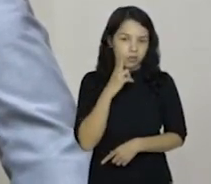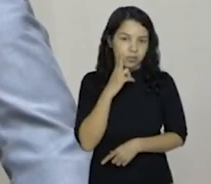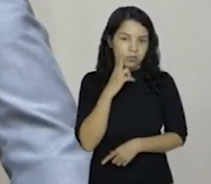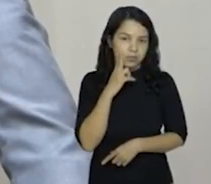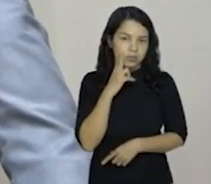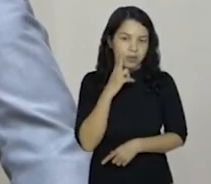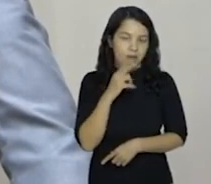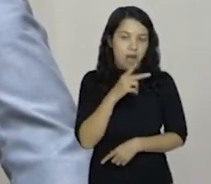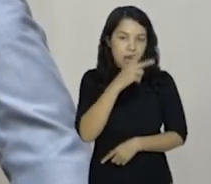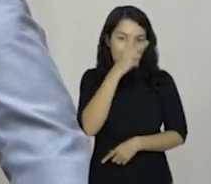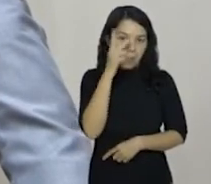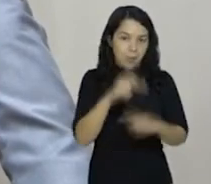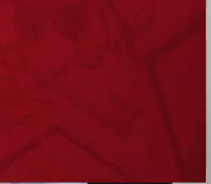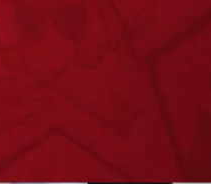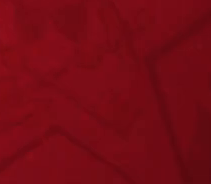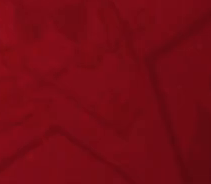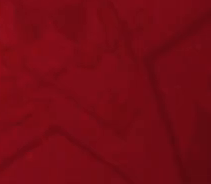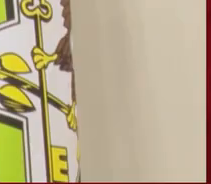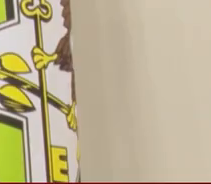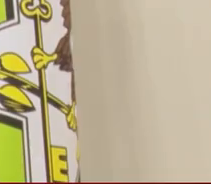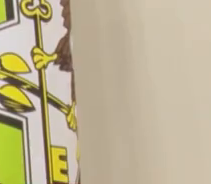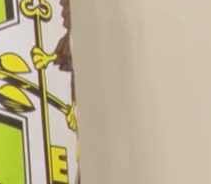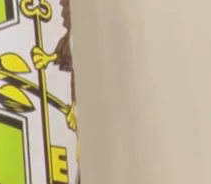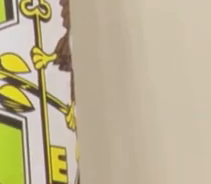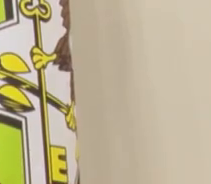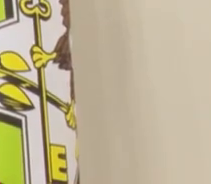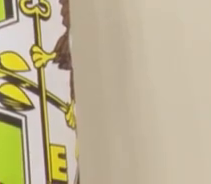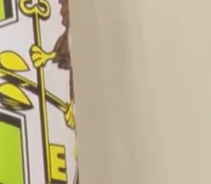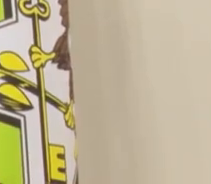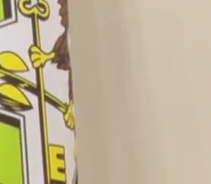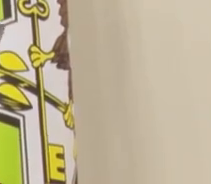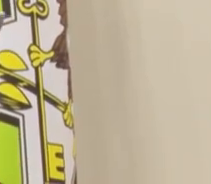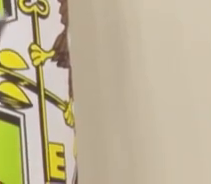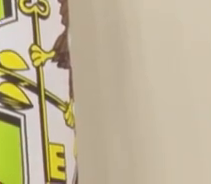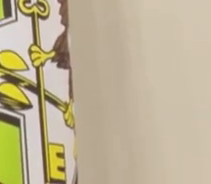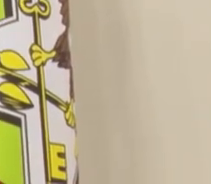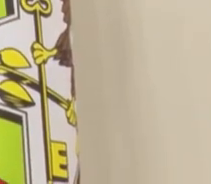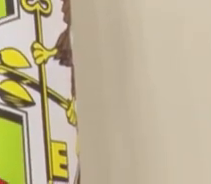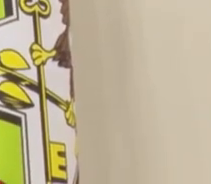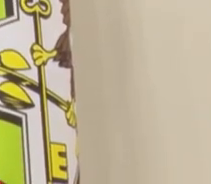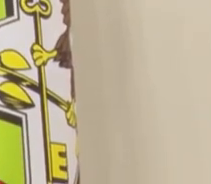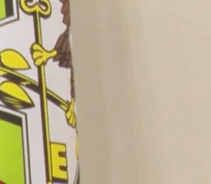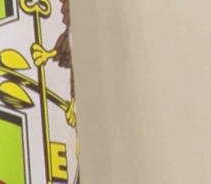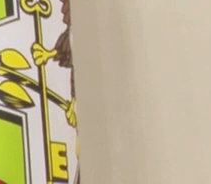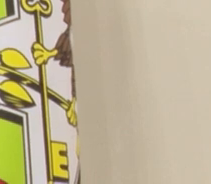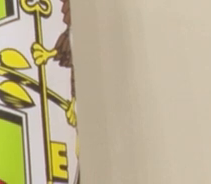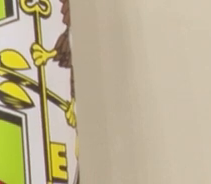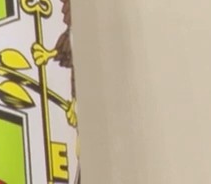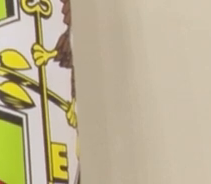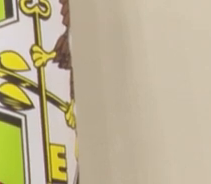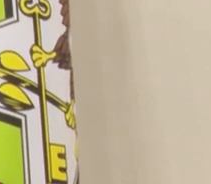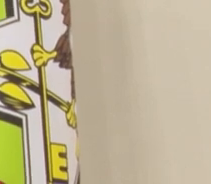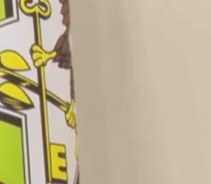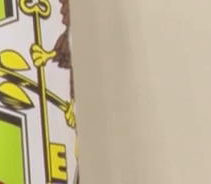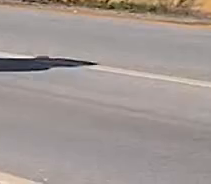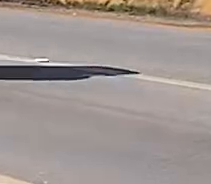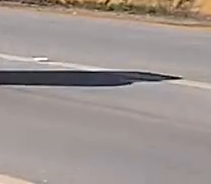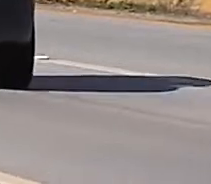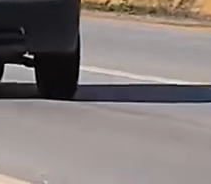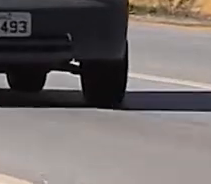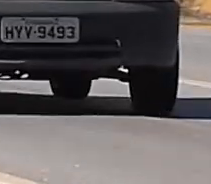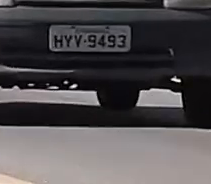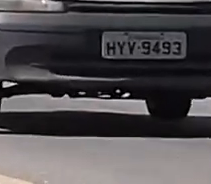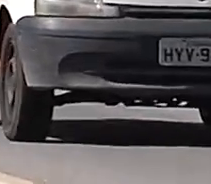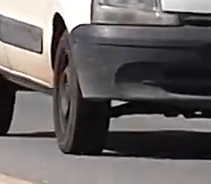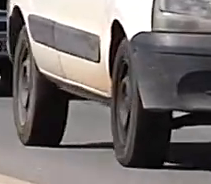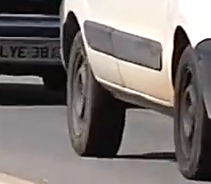Foi por conta de racismo o deputado Emerson estranho utilizou A Tribuna para falar sobre uma audiência pública que teve